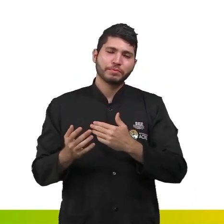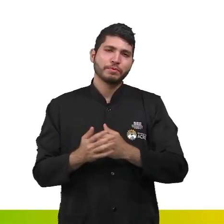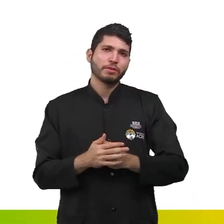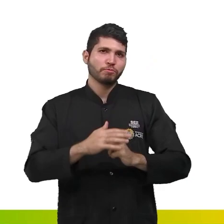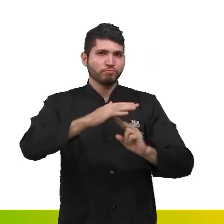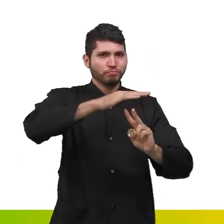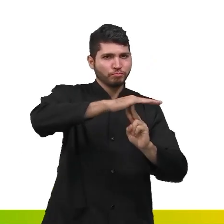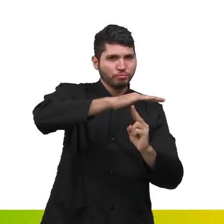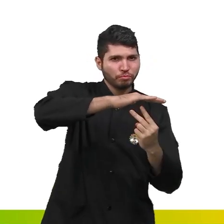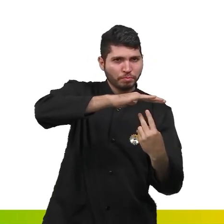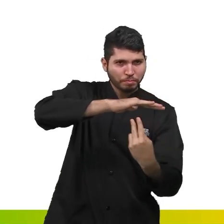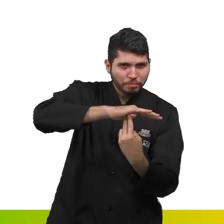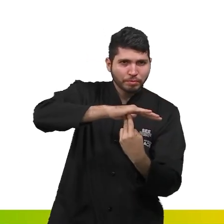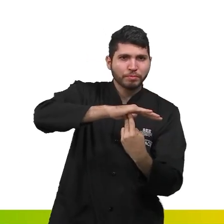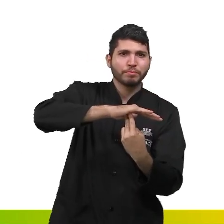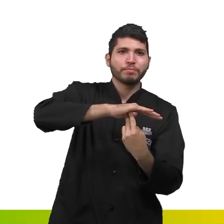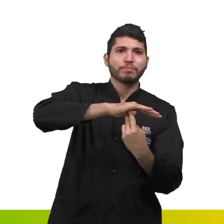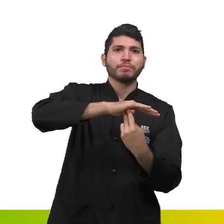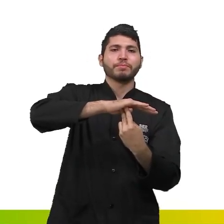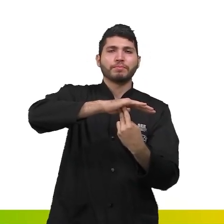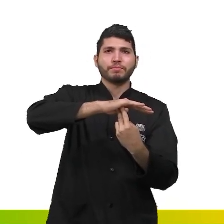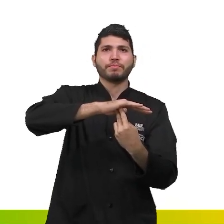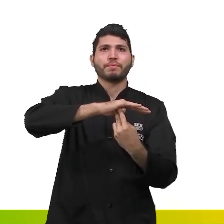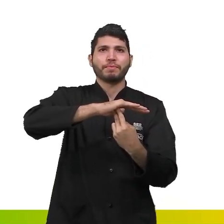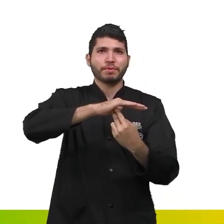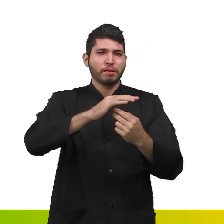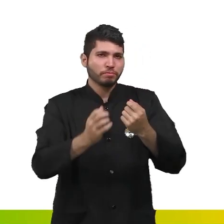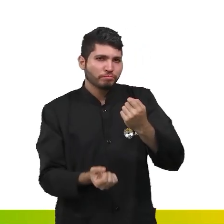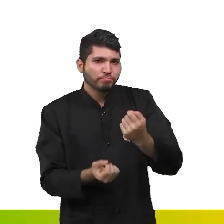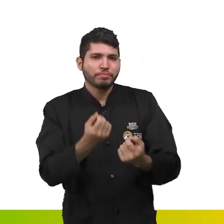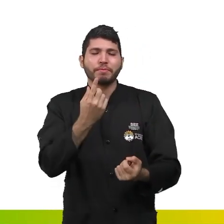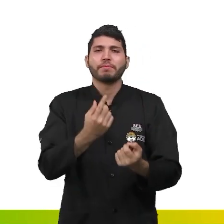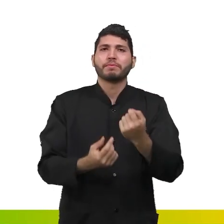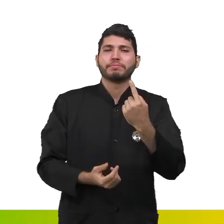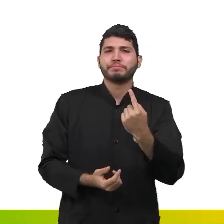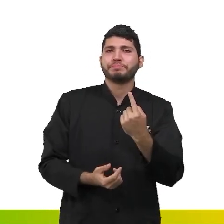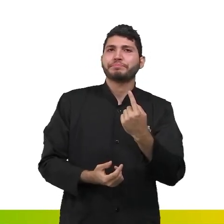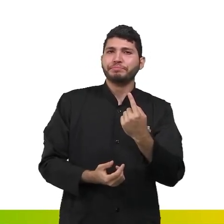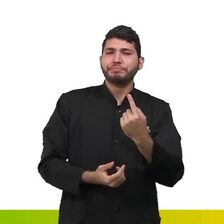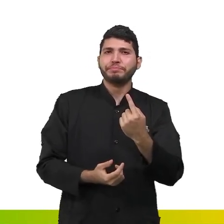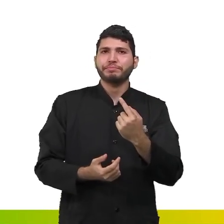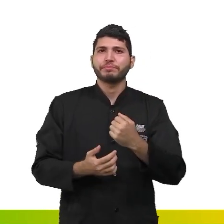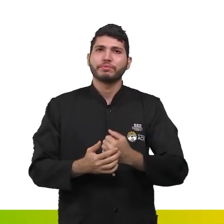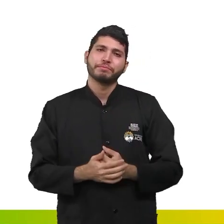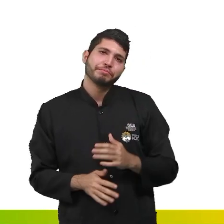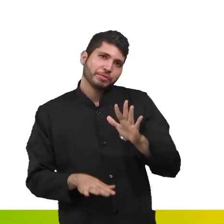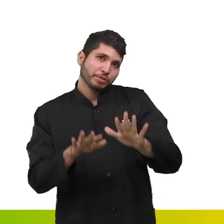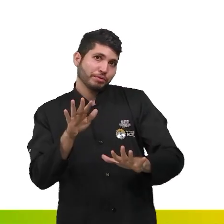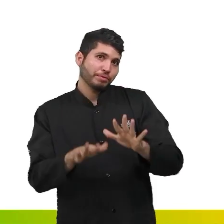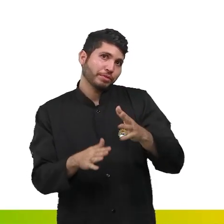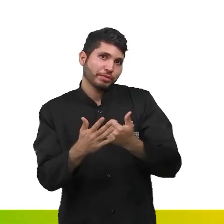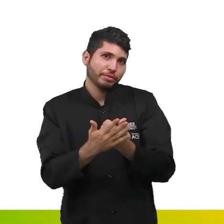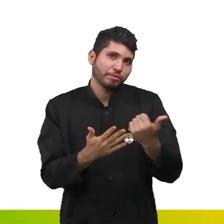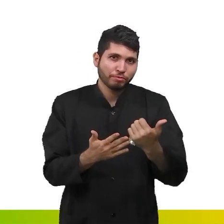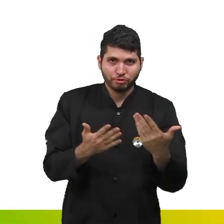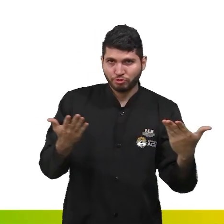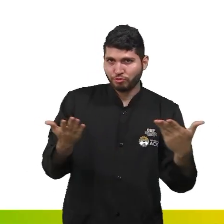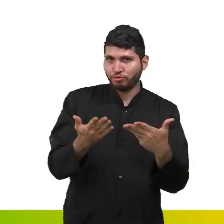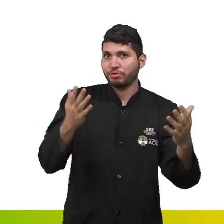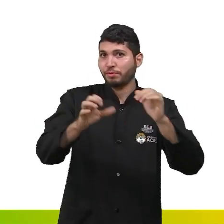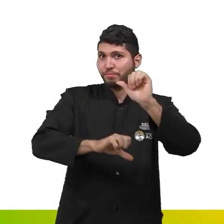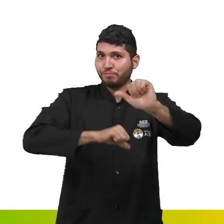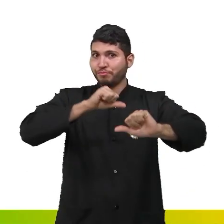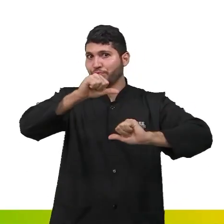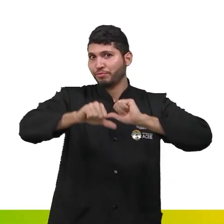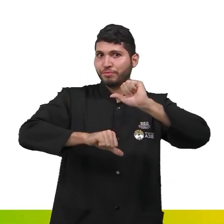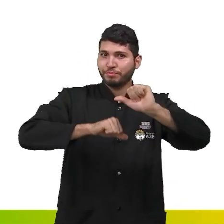enquanto riam, comiam pipocas no parque. Então, pode ser que hoje essa ação não seja mais feita. Ela está